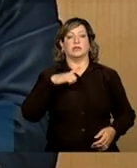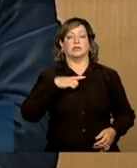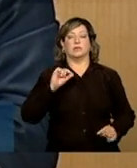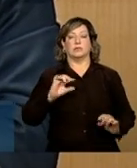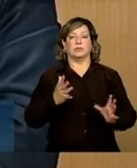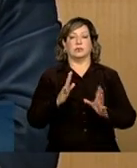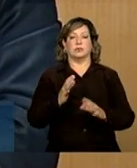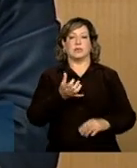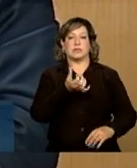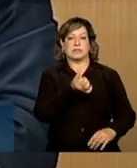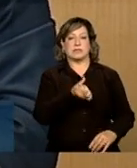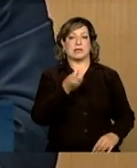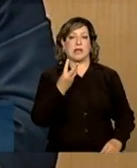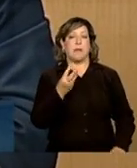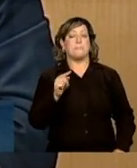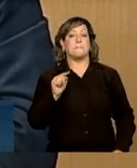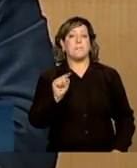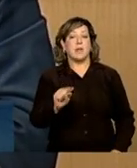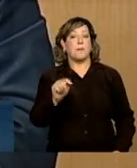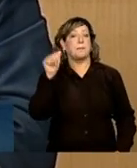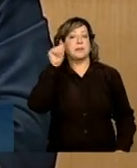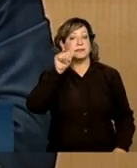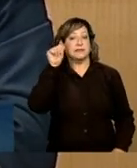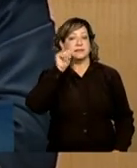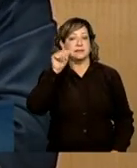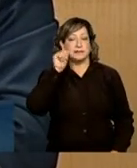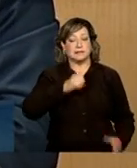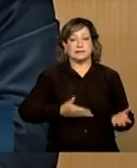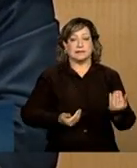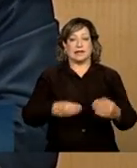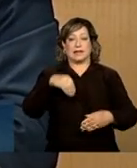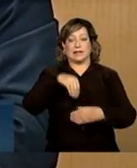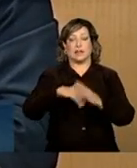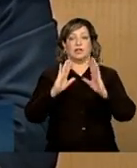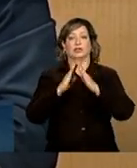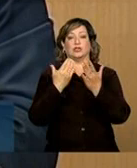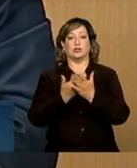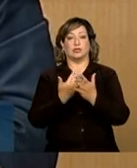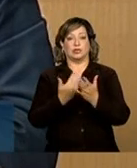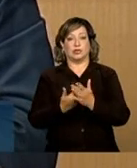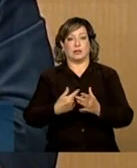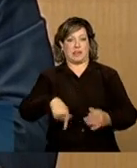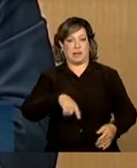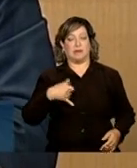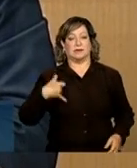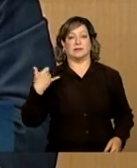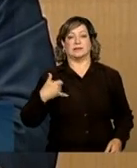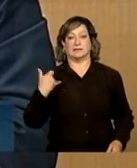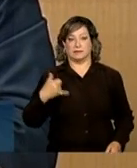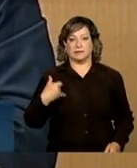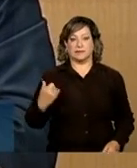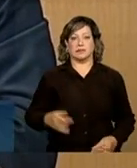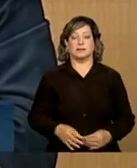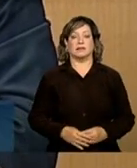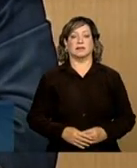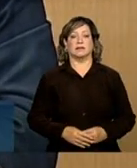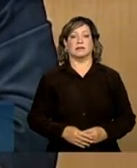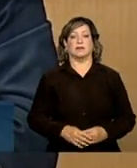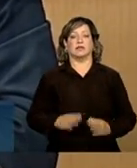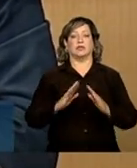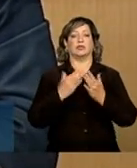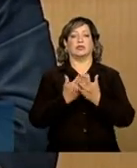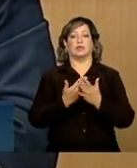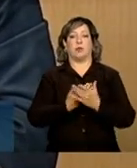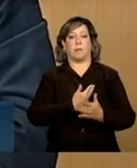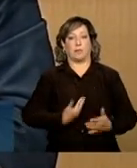de 63.000 meninas nas nossas escolas nessa facetária né escola pública